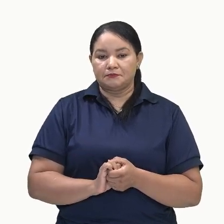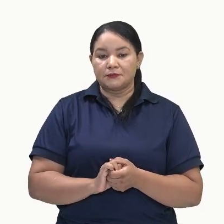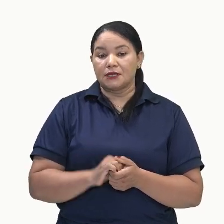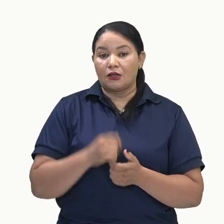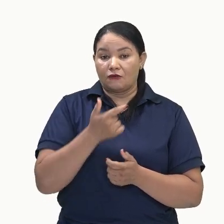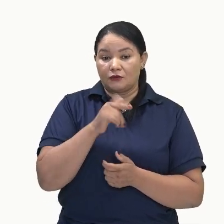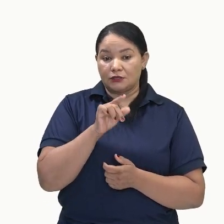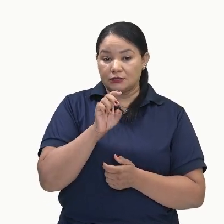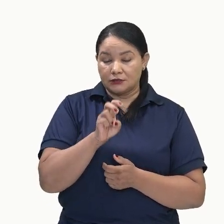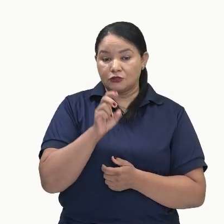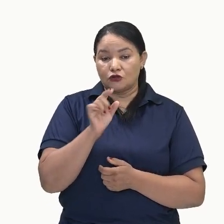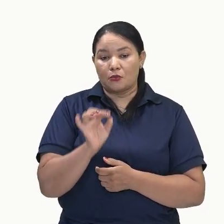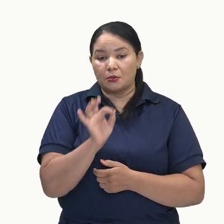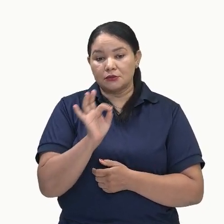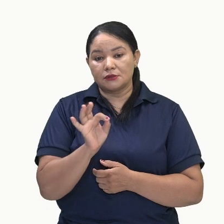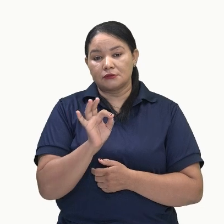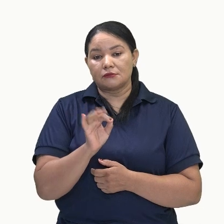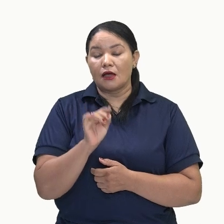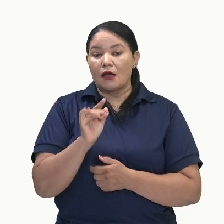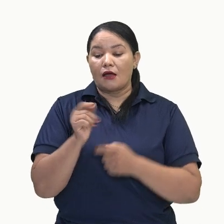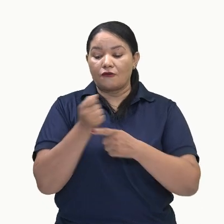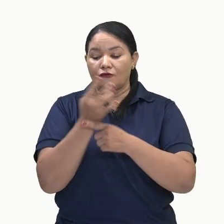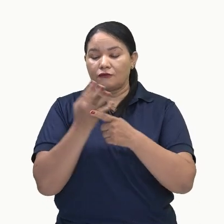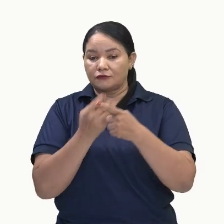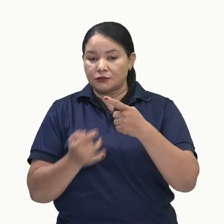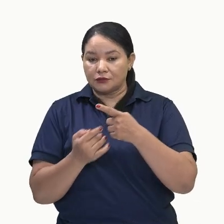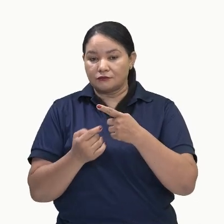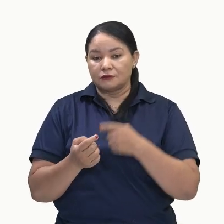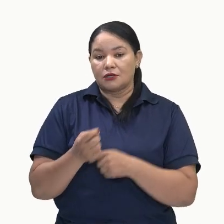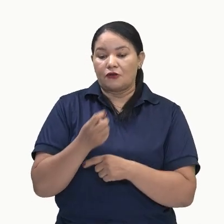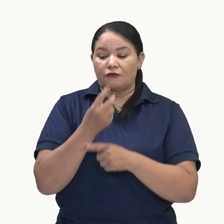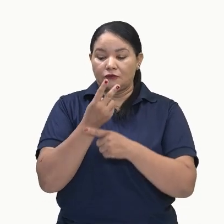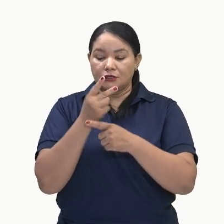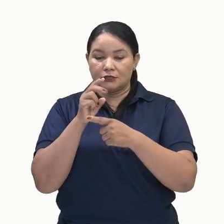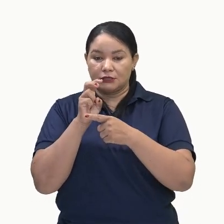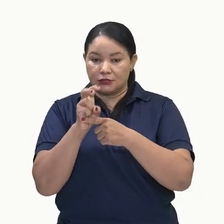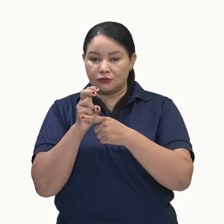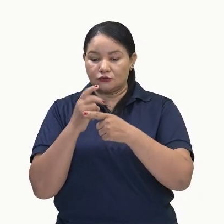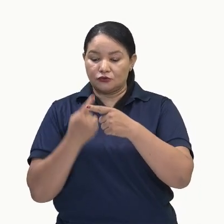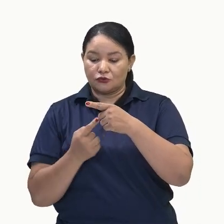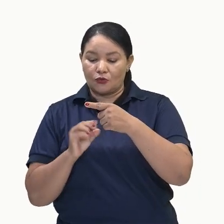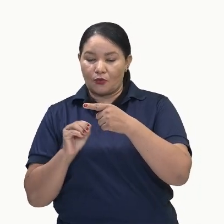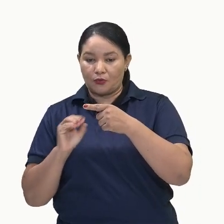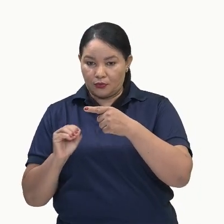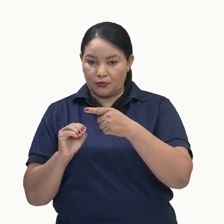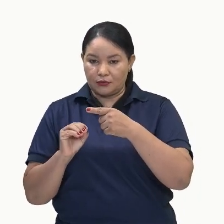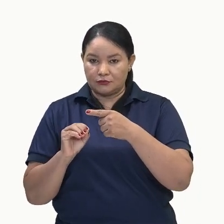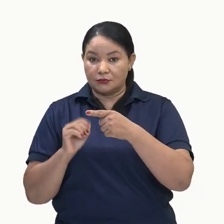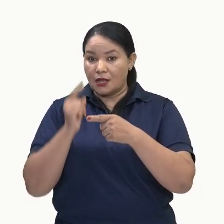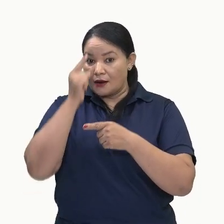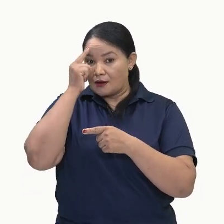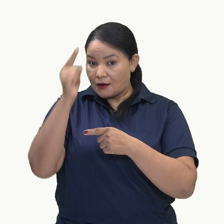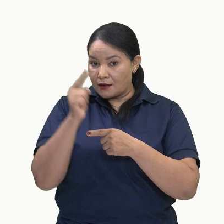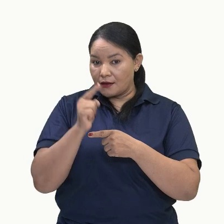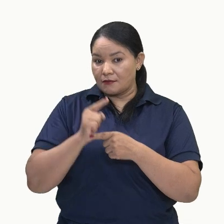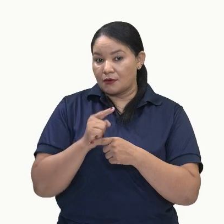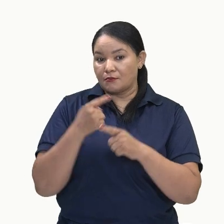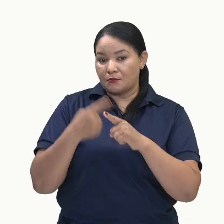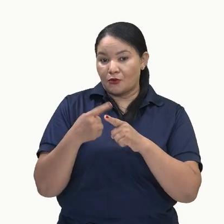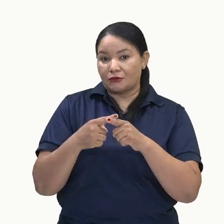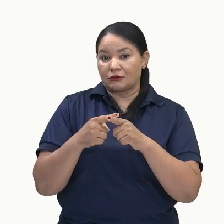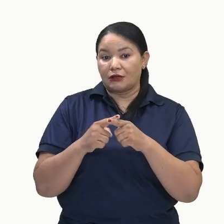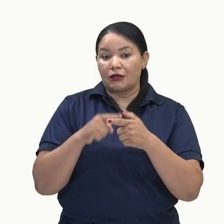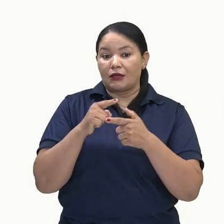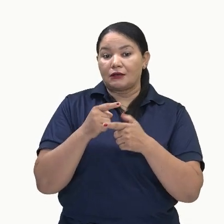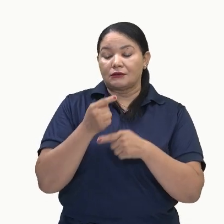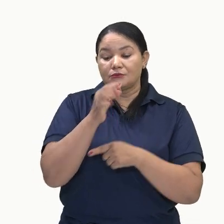25% na forma percentual, na forma fracionária, 25 sobre 100. Lembra? Porque o porcento quer